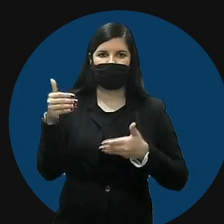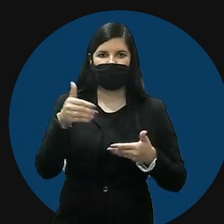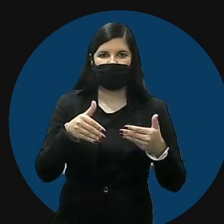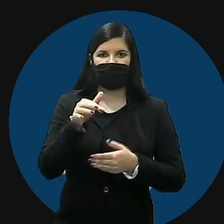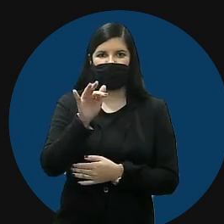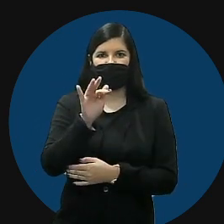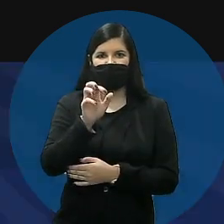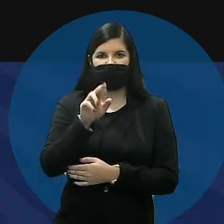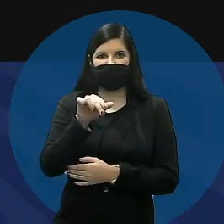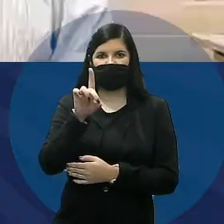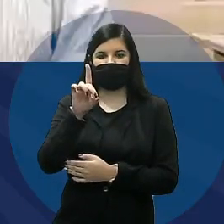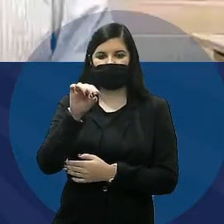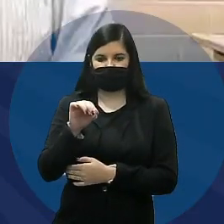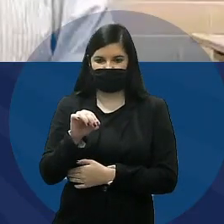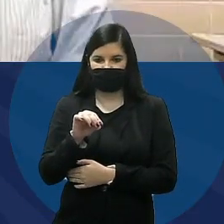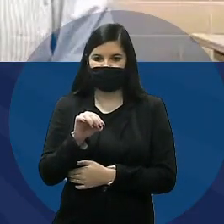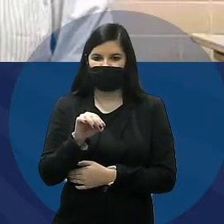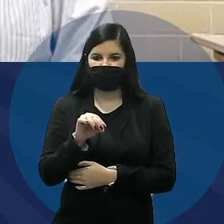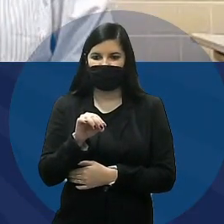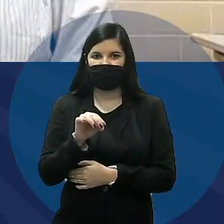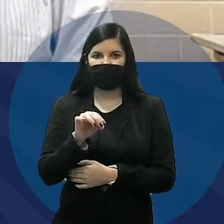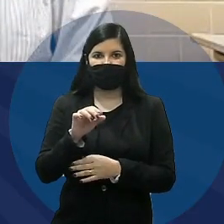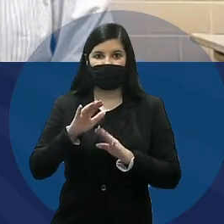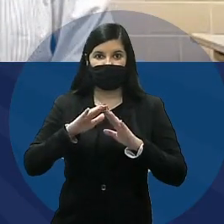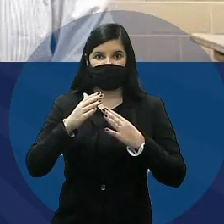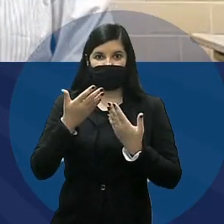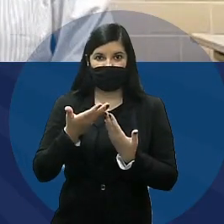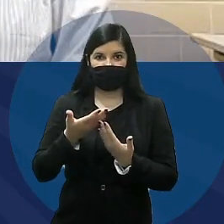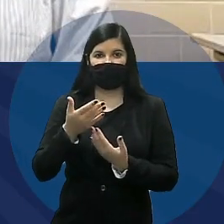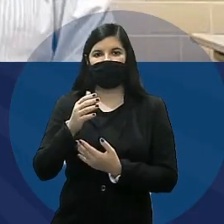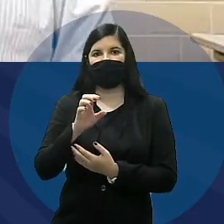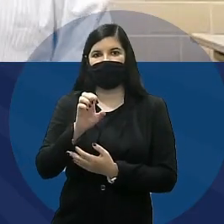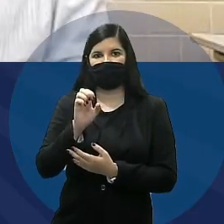Chile, que é da EREM, professor Ernesto Silva.